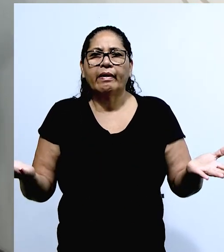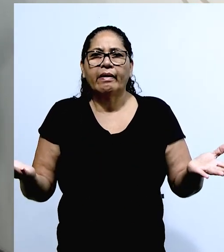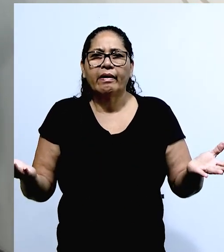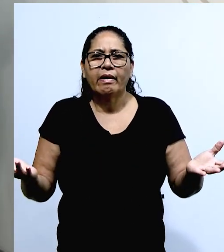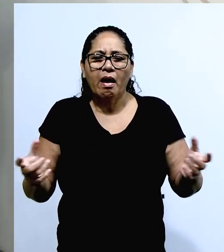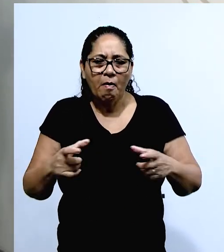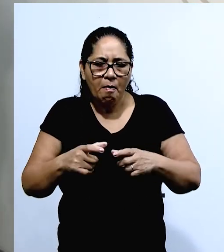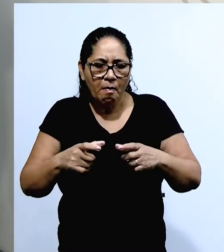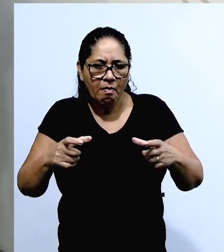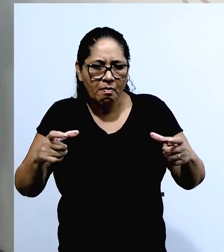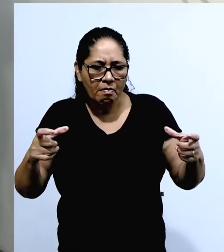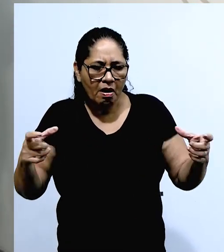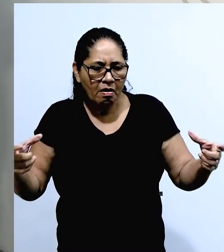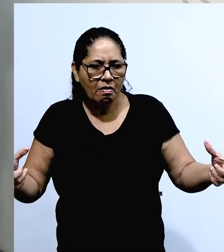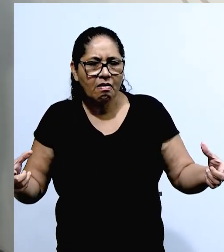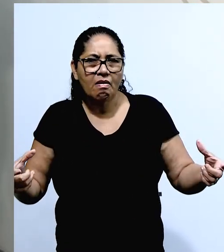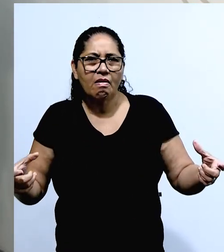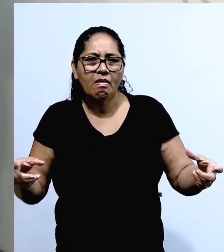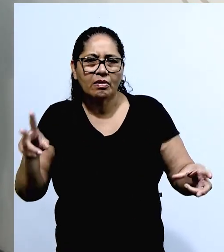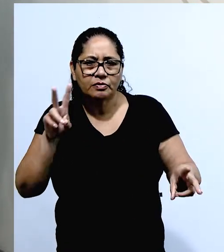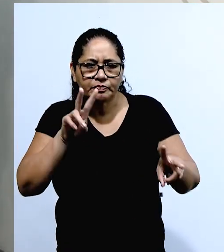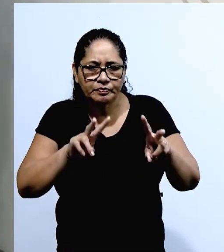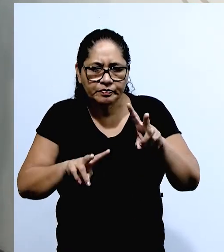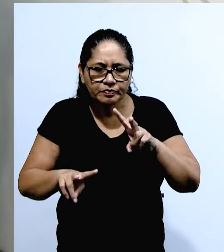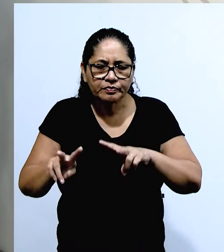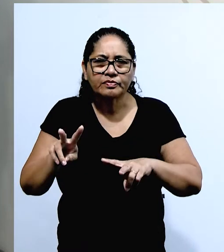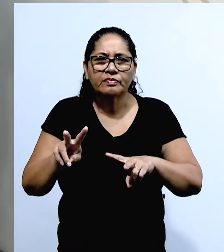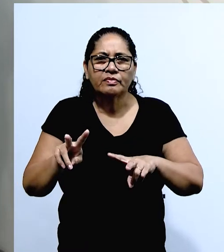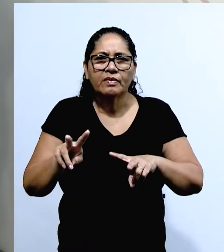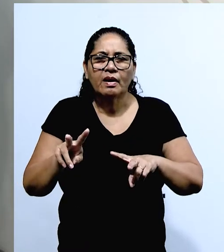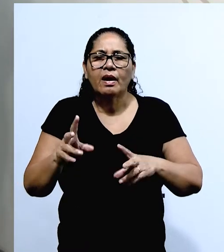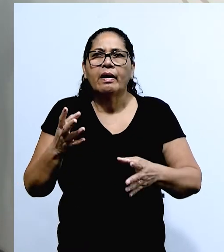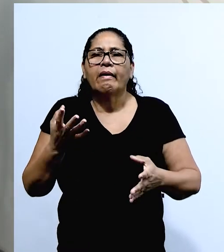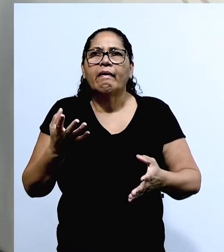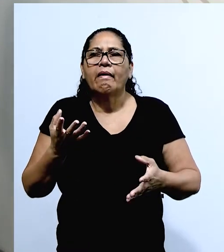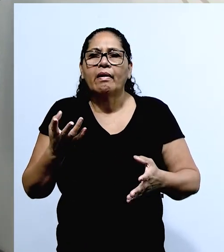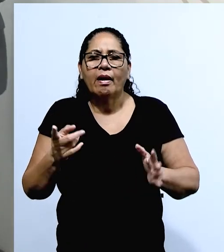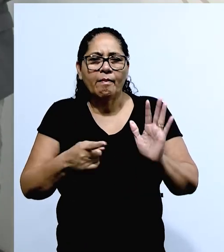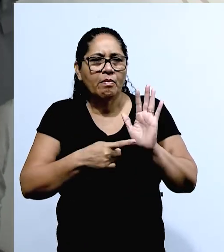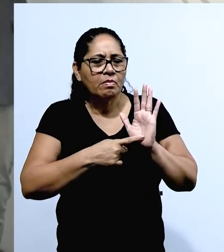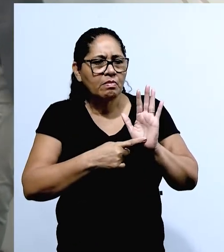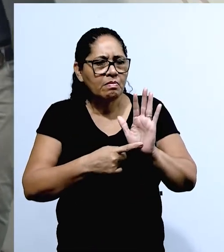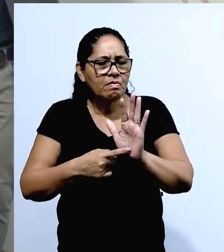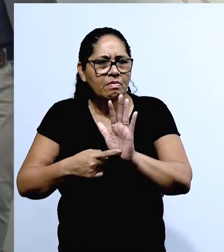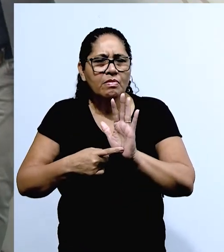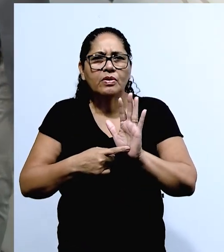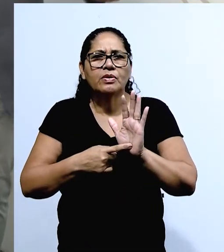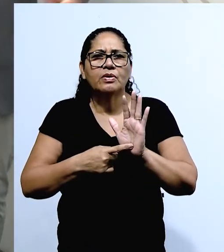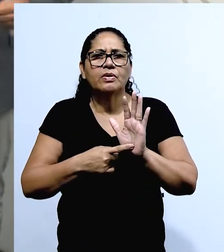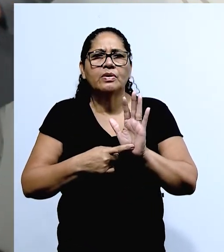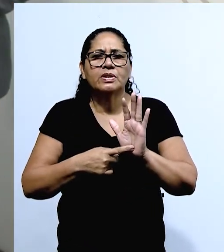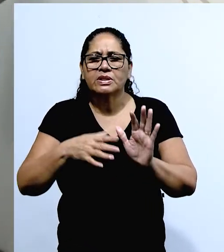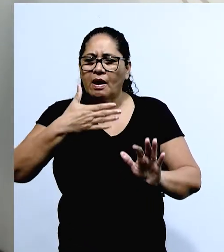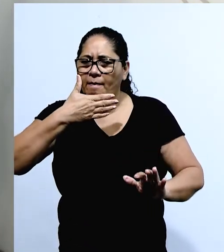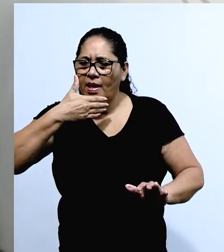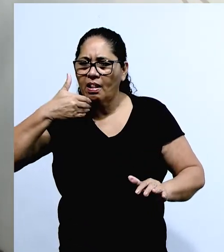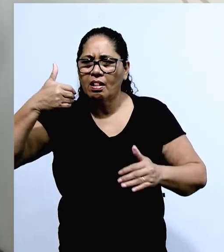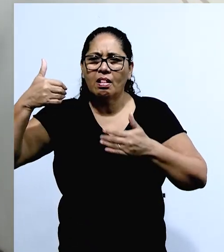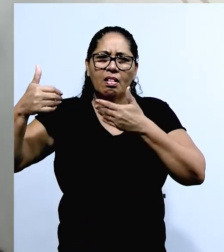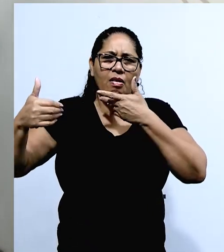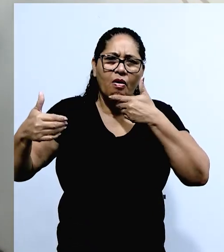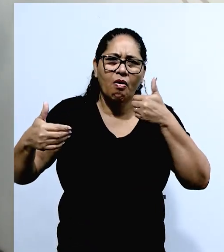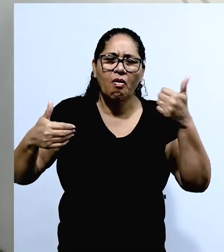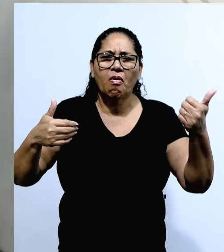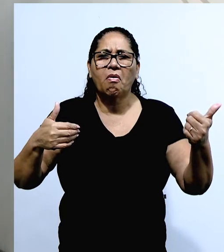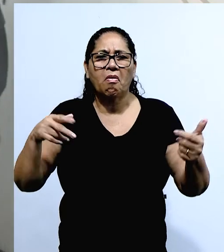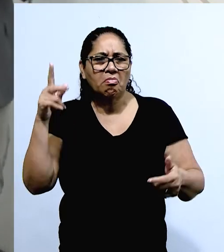a maioria das visões que a gente percebe, que a gente vê, elas trazem, né, essa expressão, ser referência, ser